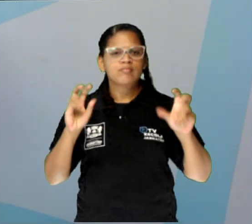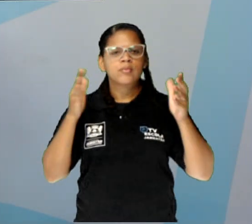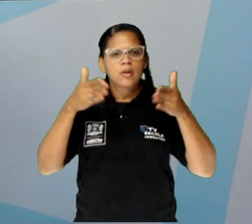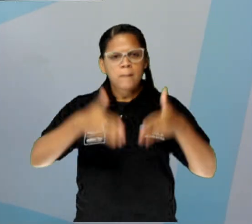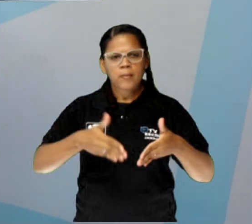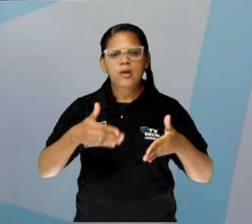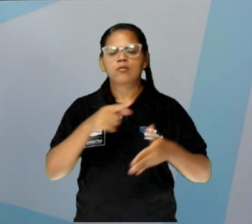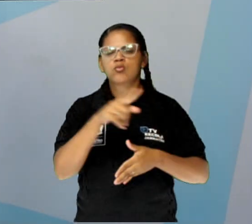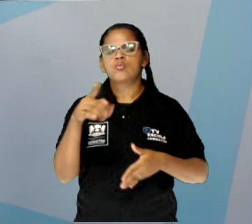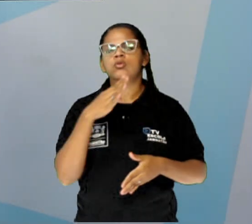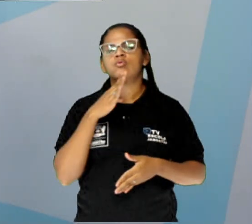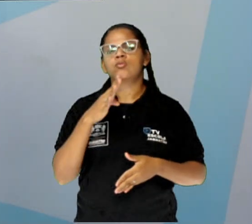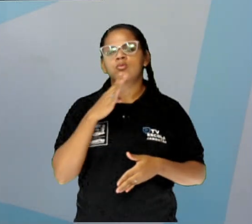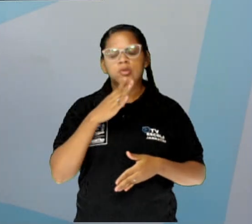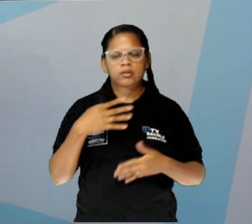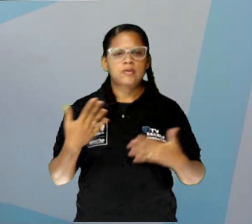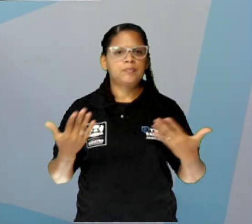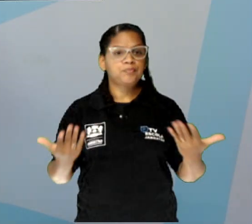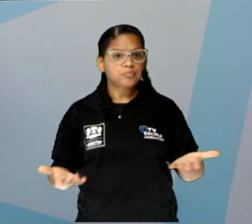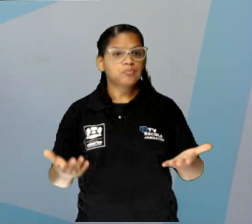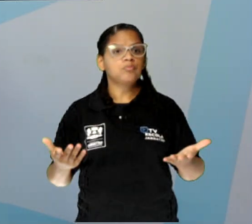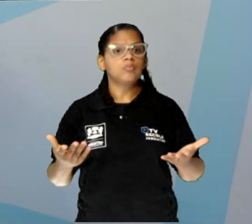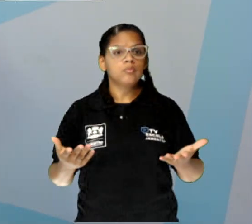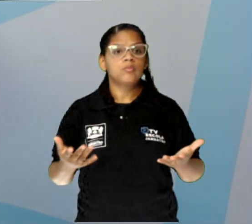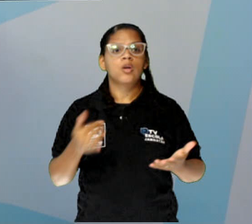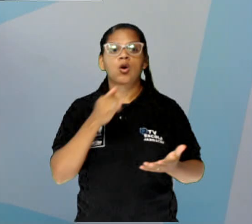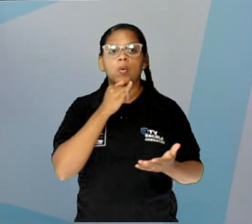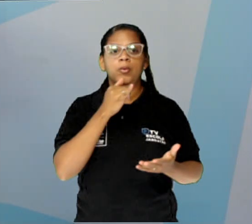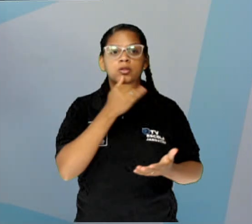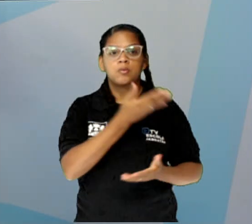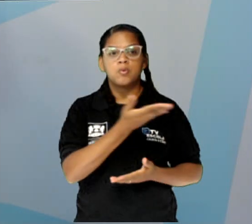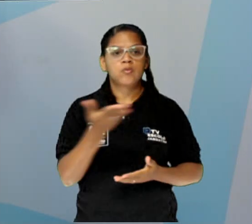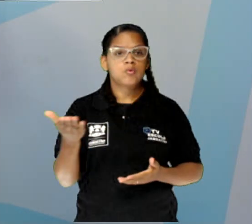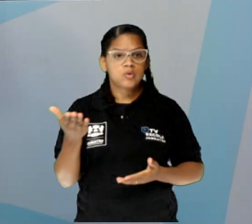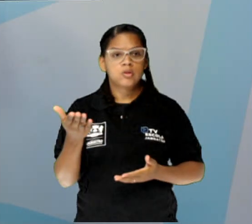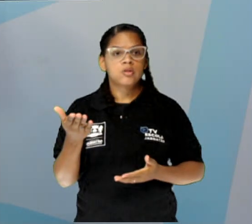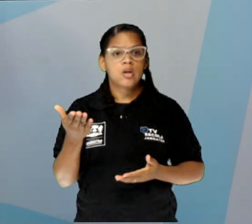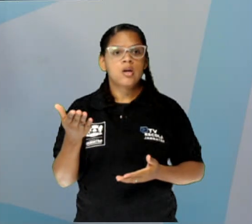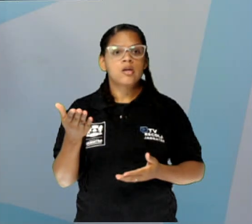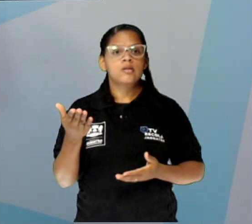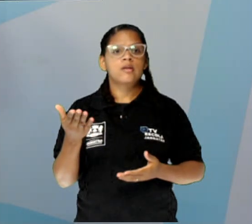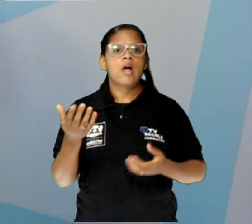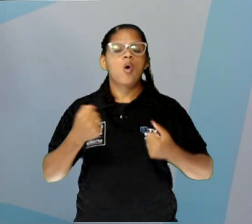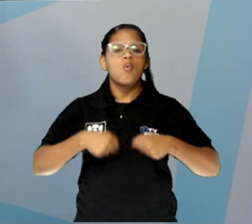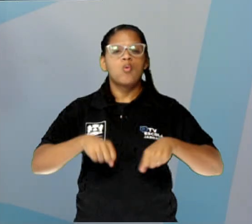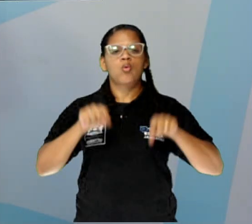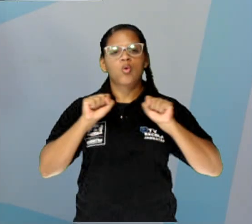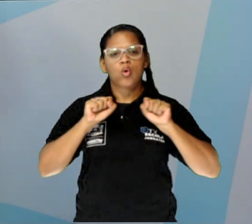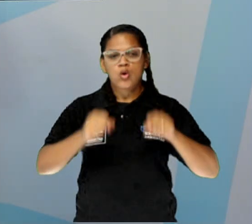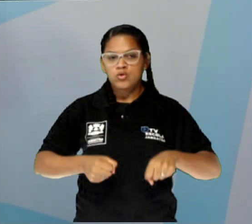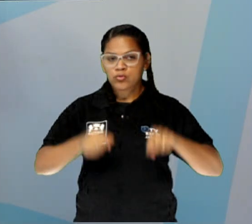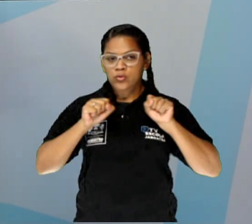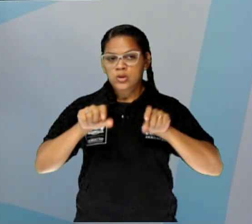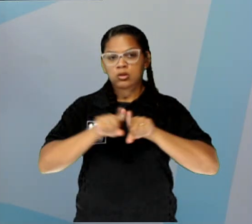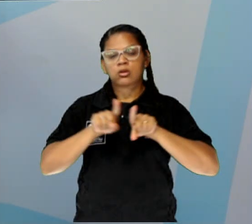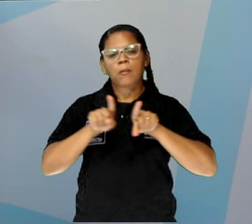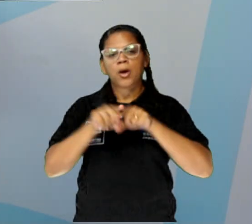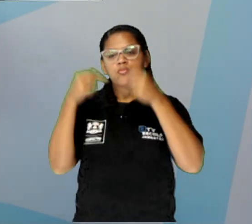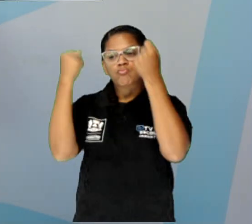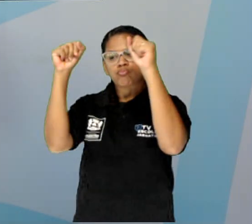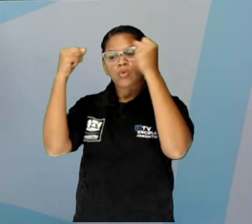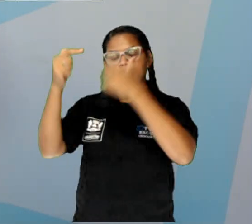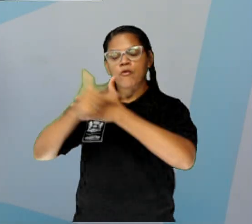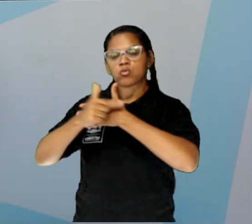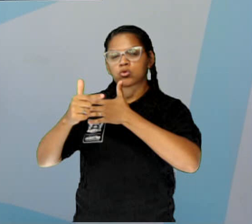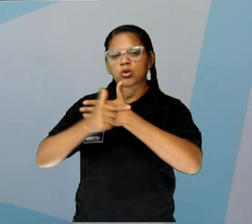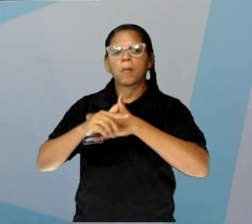possa conhecer, eu estou trazendo aqui como exemplo para um pouco do CrossFit e do exercício funcional. Mas vamos relembrar o que